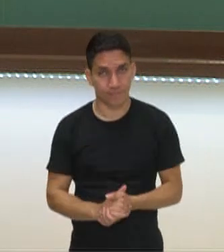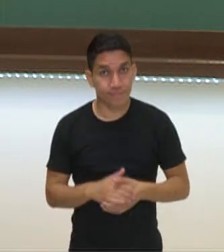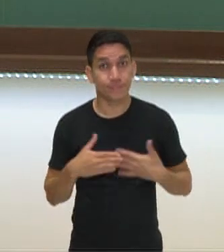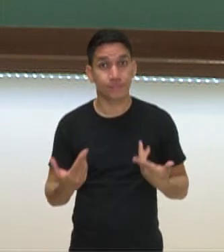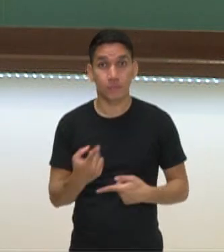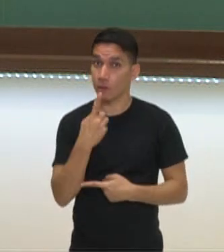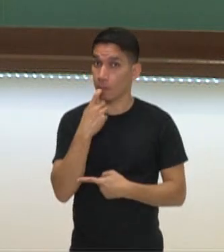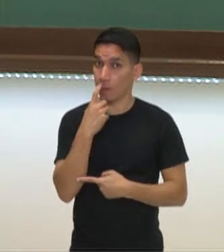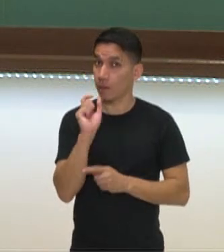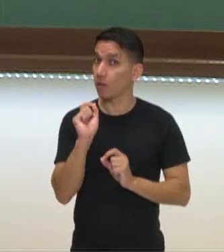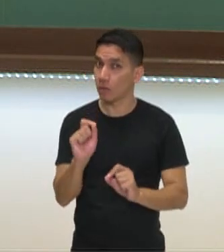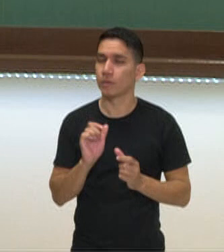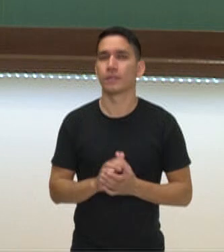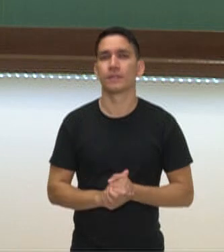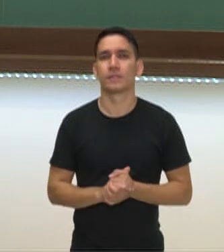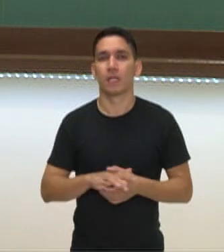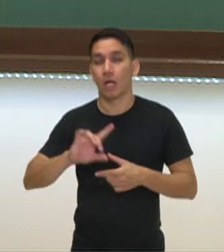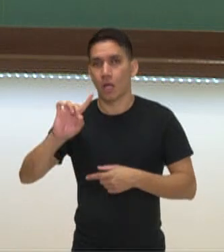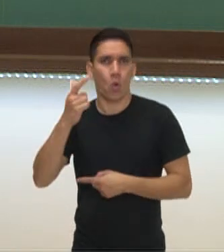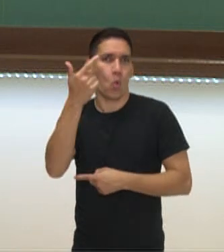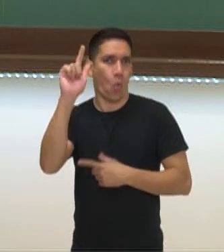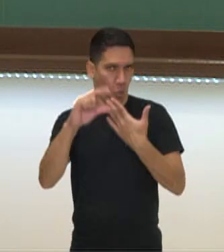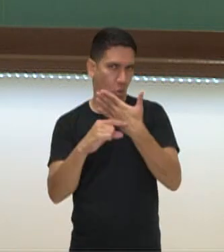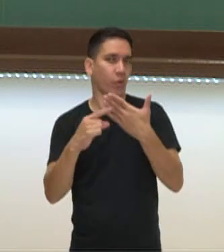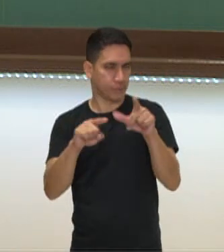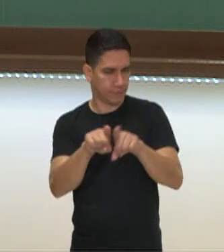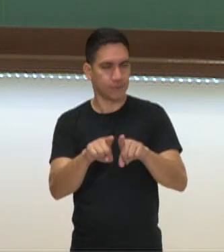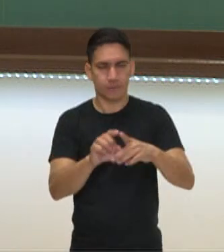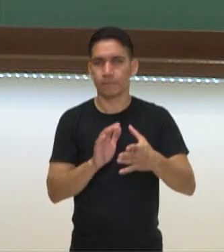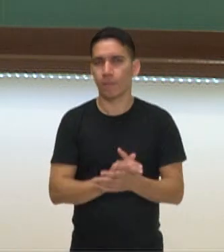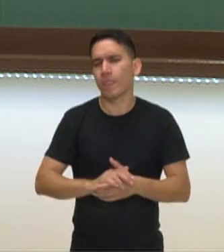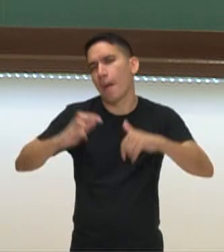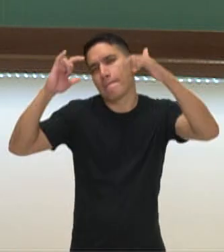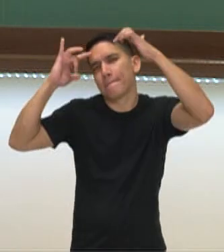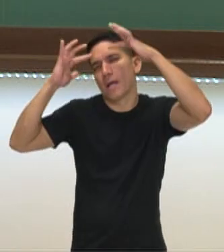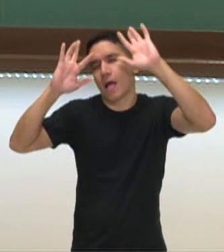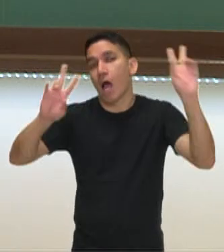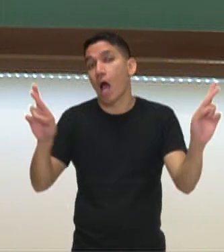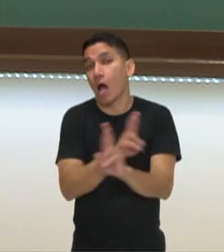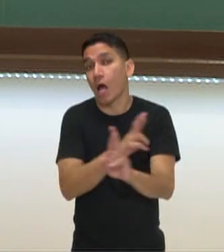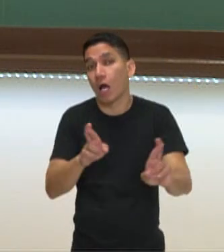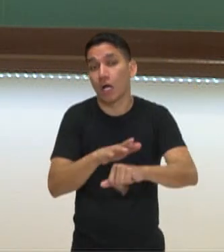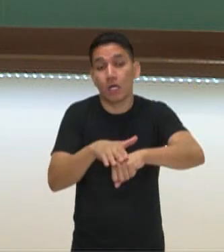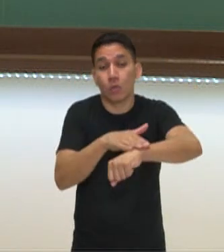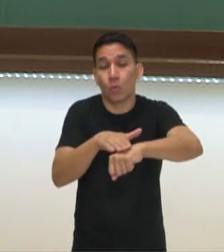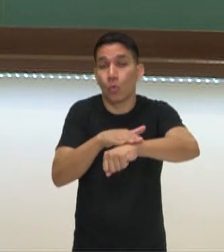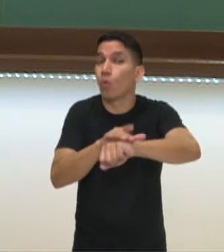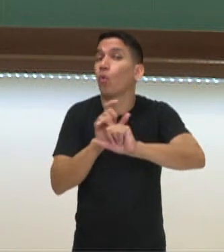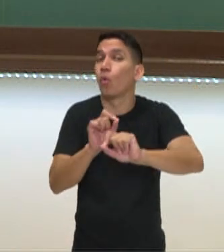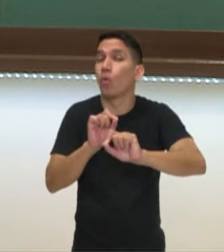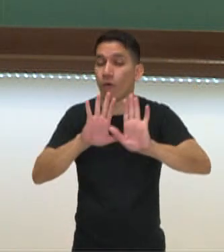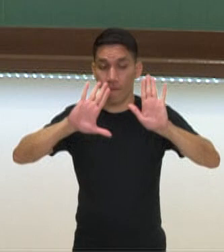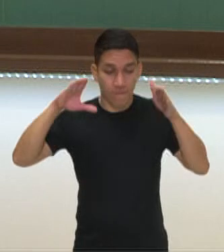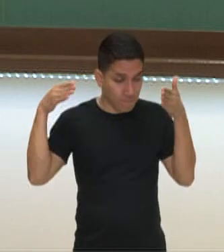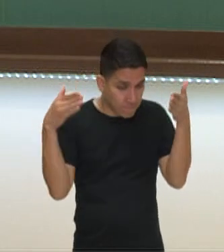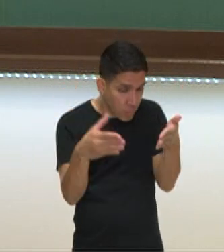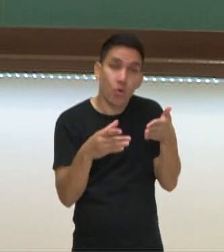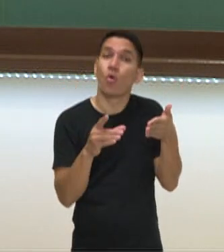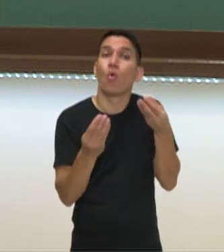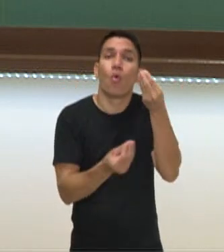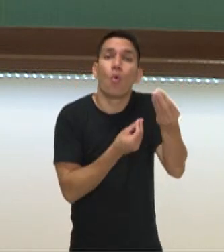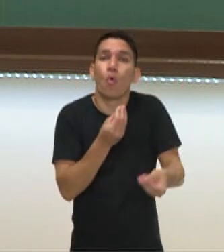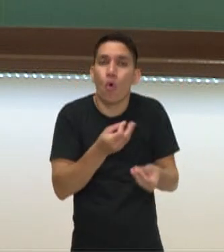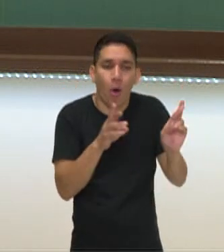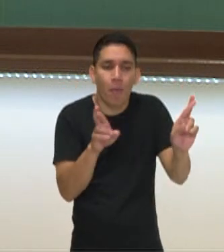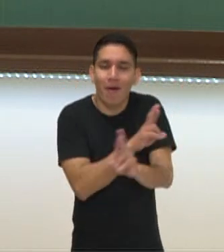Freire, ele e outros autores também, pensavam relações raciais muito focados em como eram